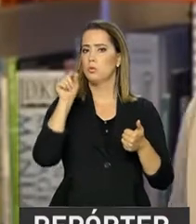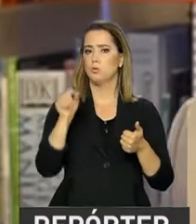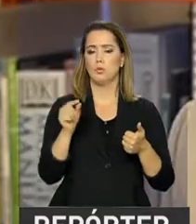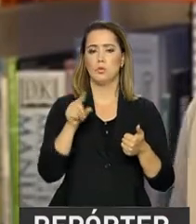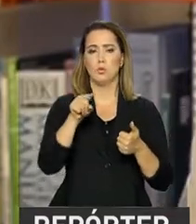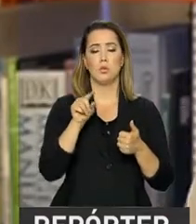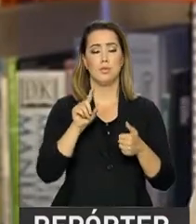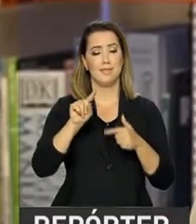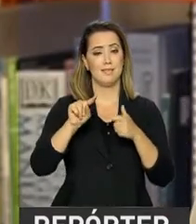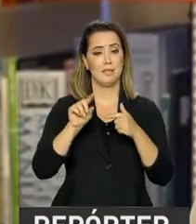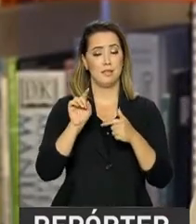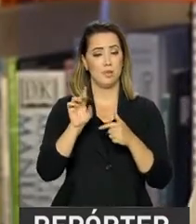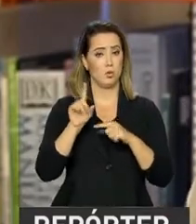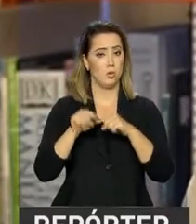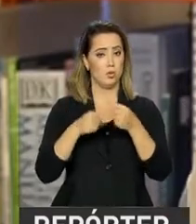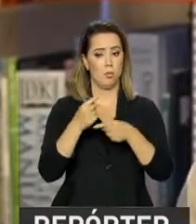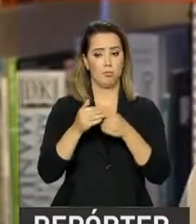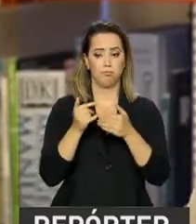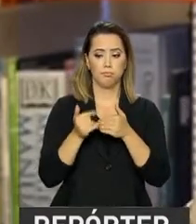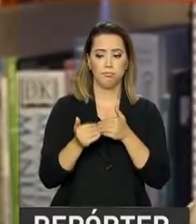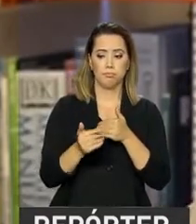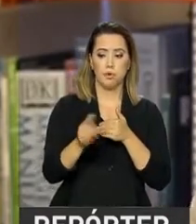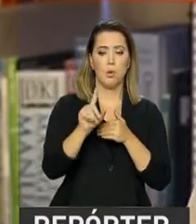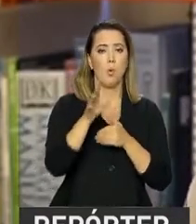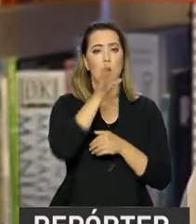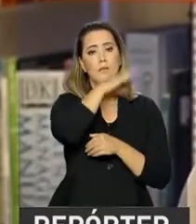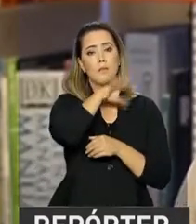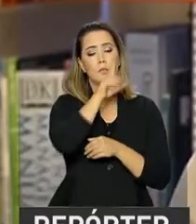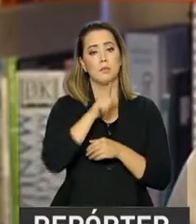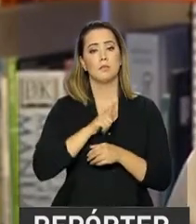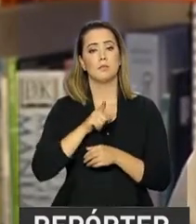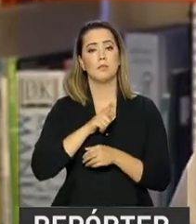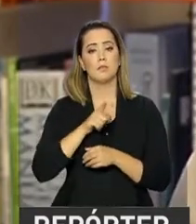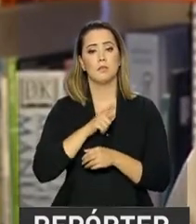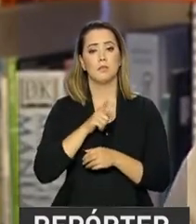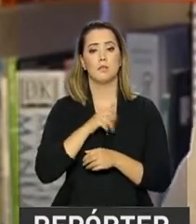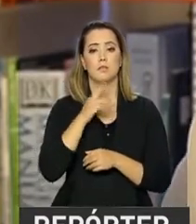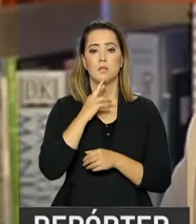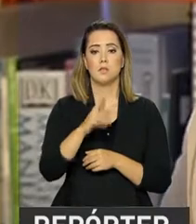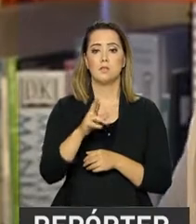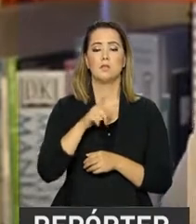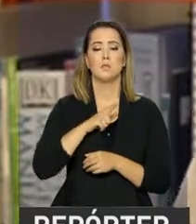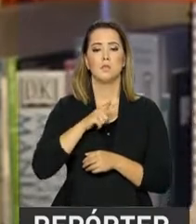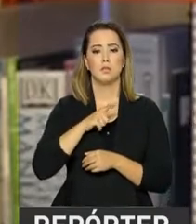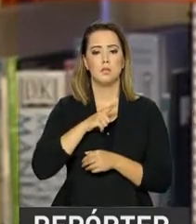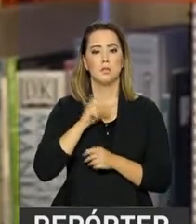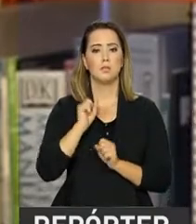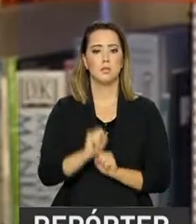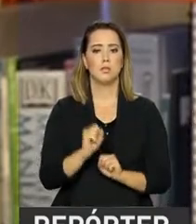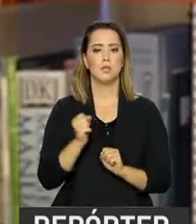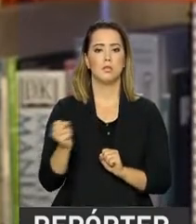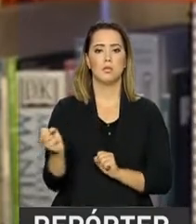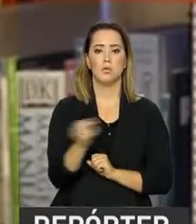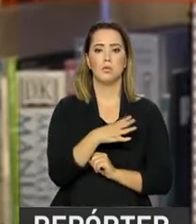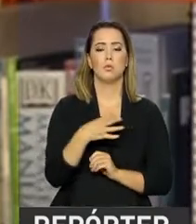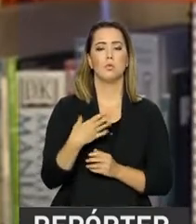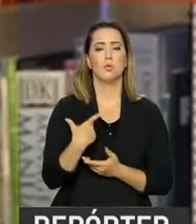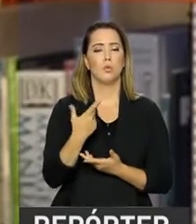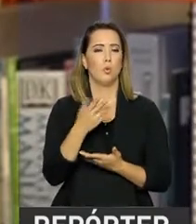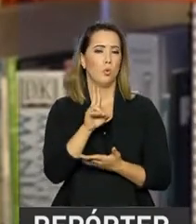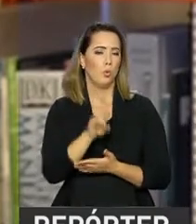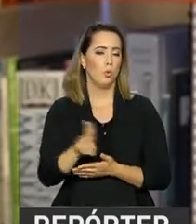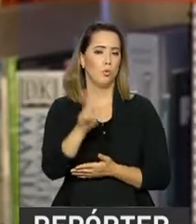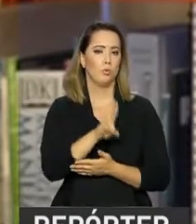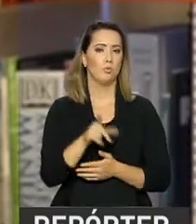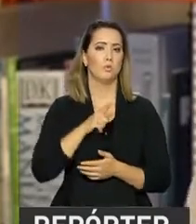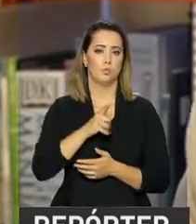prosseguir com o teste animal com resultados que indiquem que a chance daquela nova molécula ter sucesso em